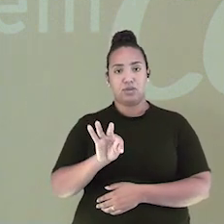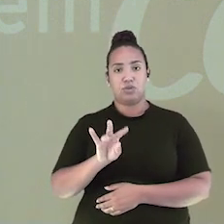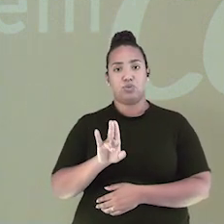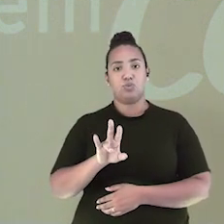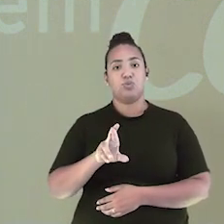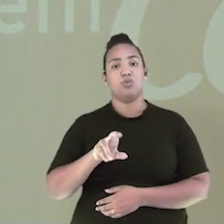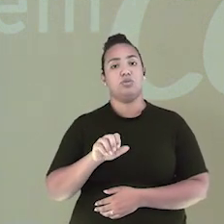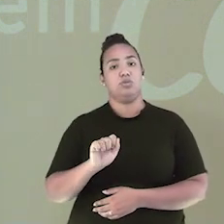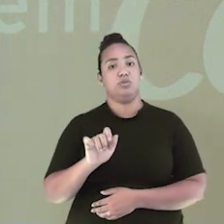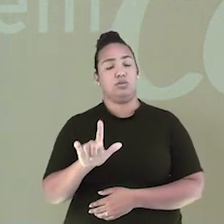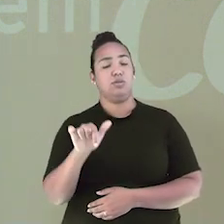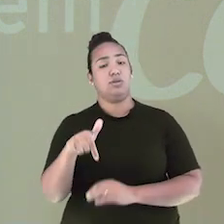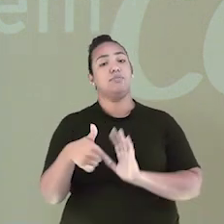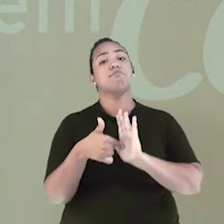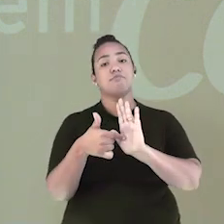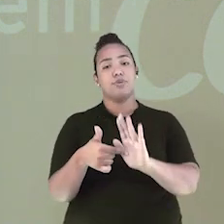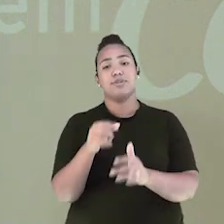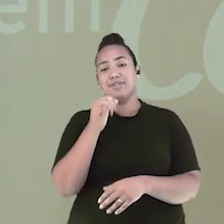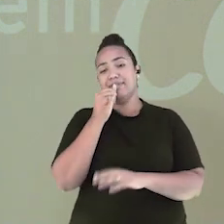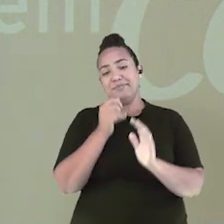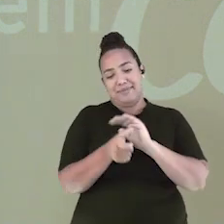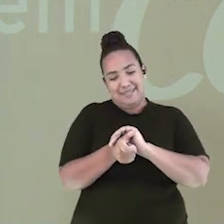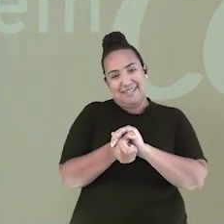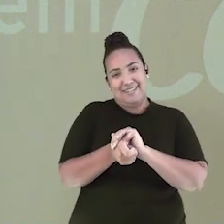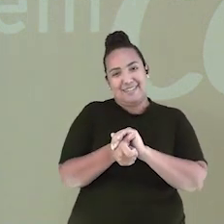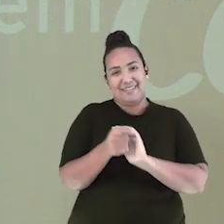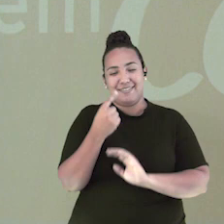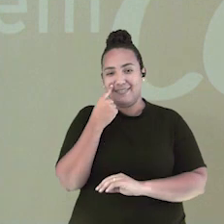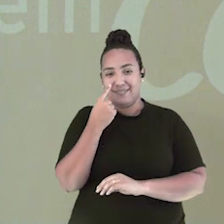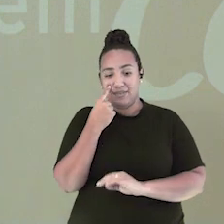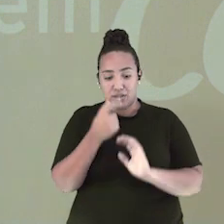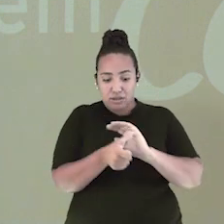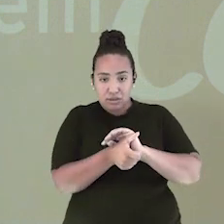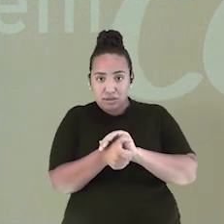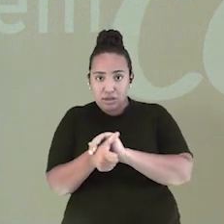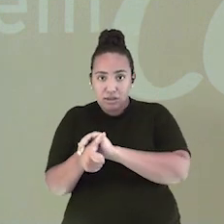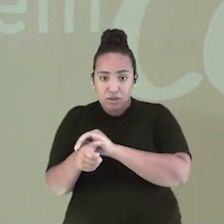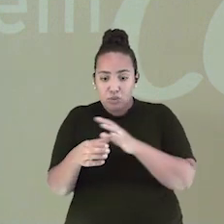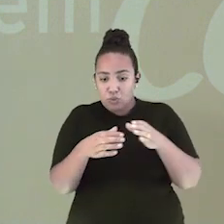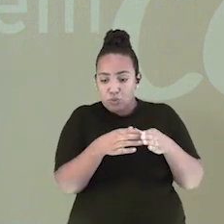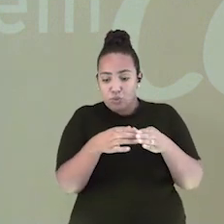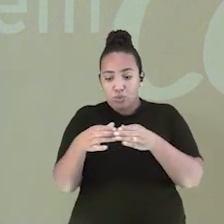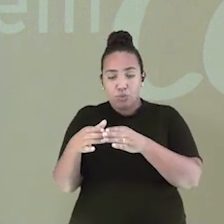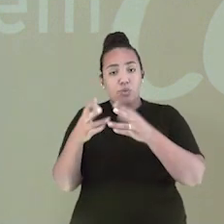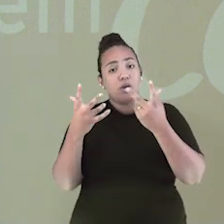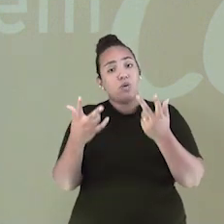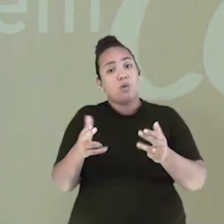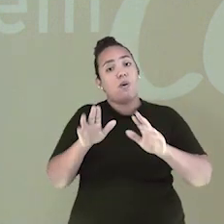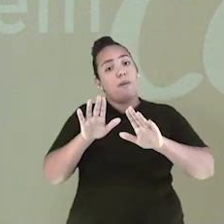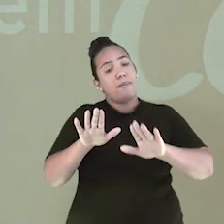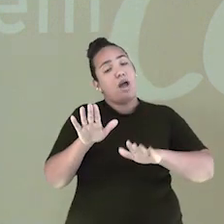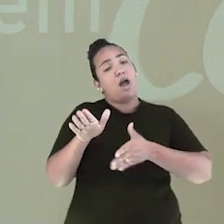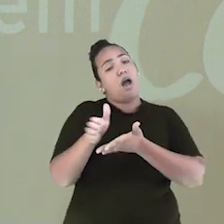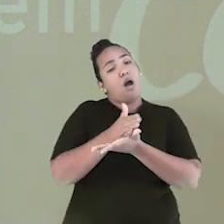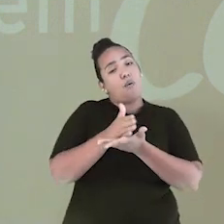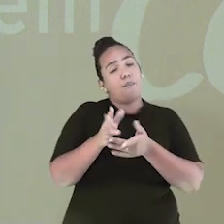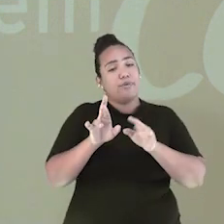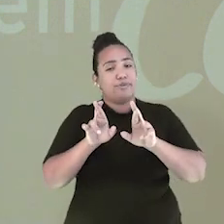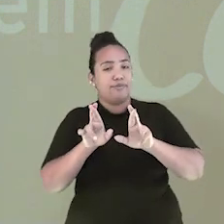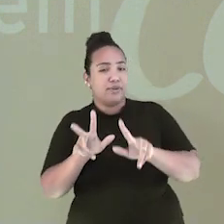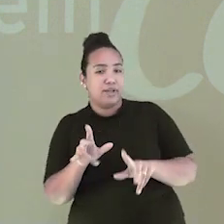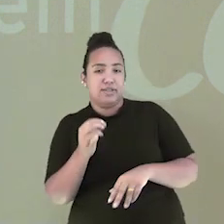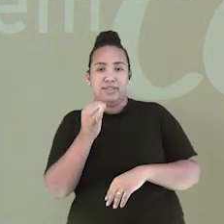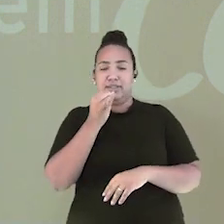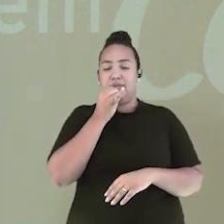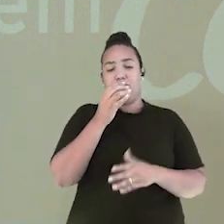mostra claramente o processo de seleção natural. Vimos que elas são da mesma espécie, porém têm algumas diferenças. Algumas vivem no mar e por